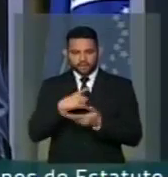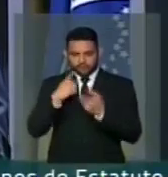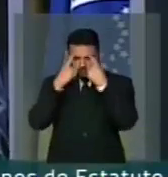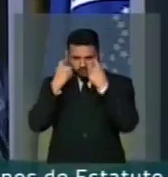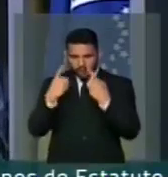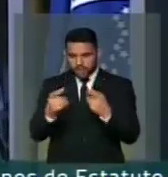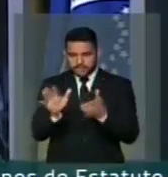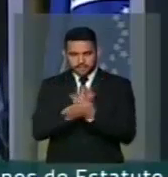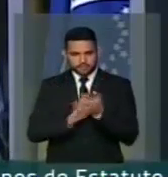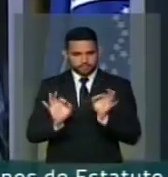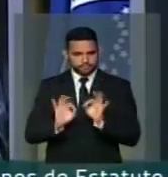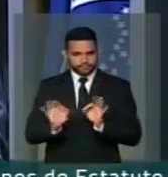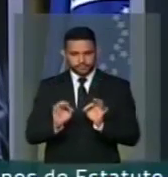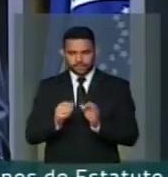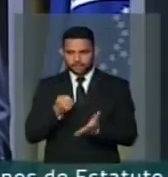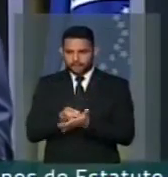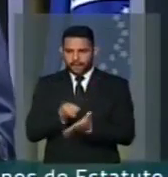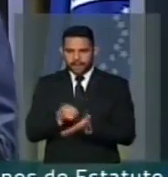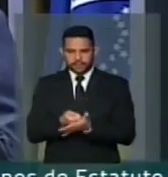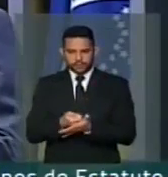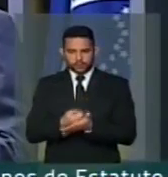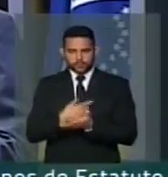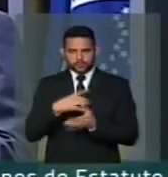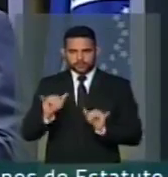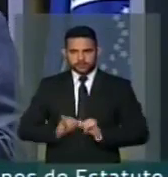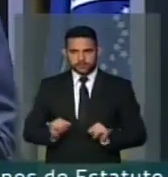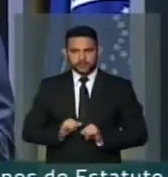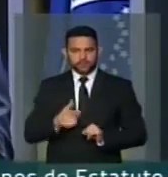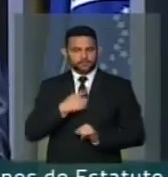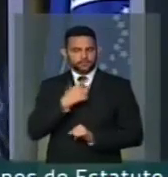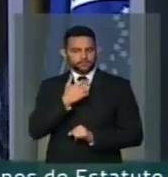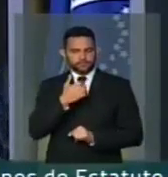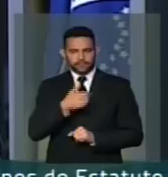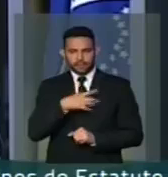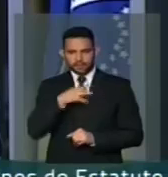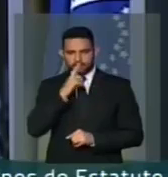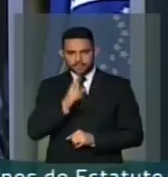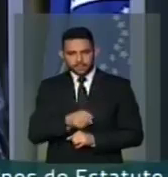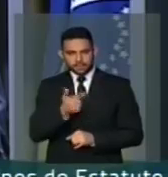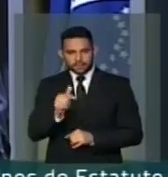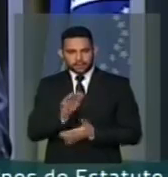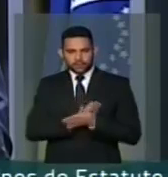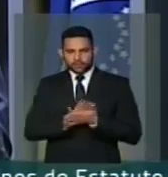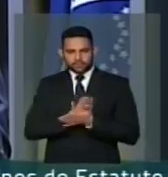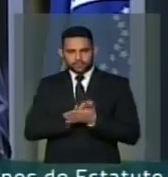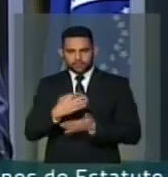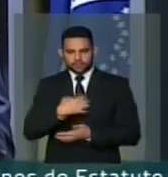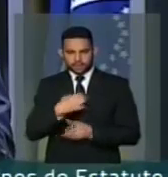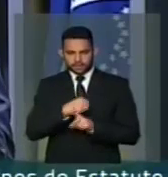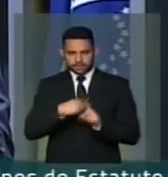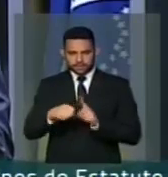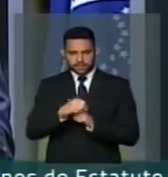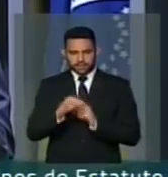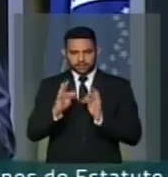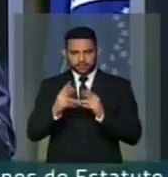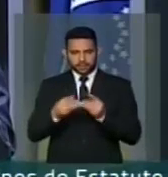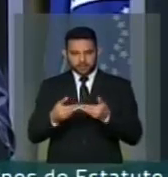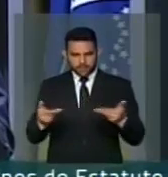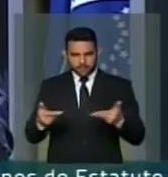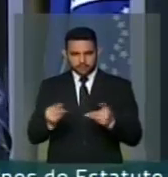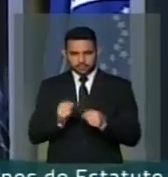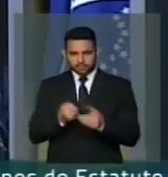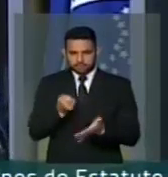violência, eliminando o castigo violento e humilhante em resposta ao emprego de costume equivocado da sociedade como método